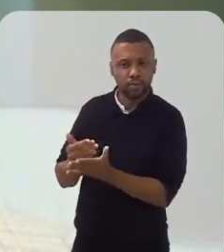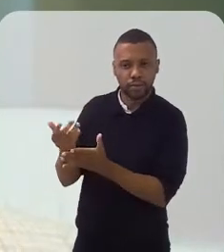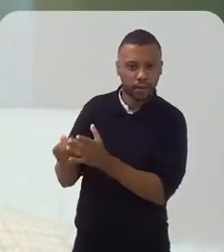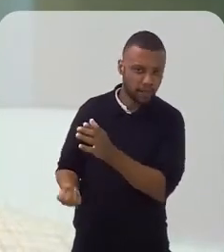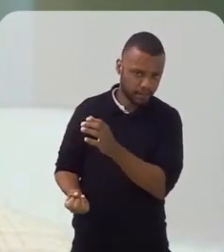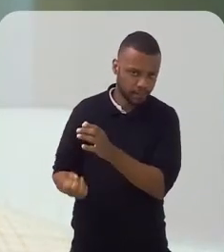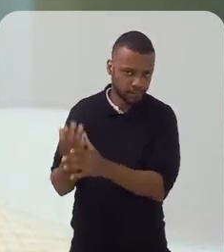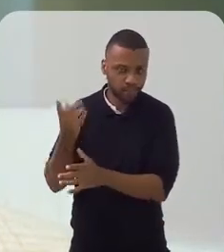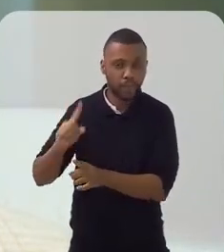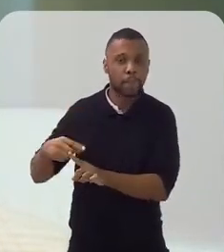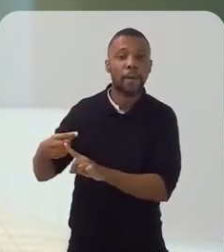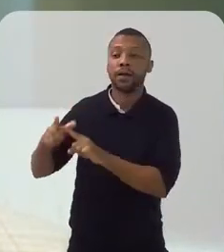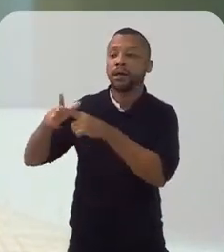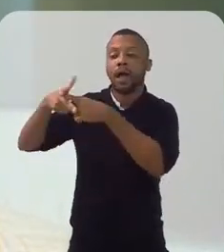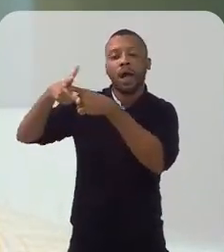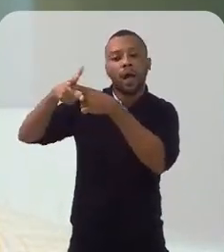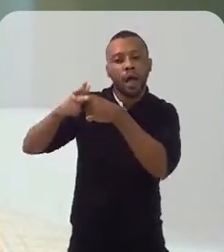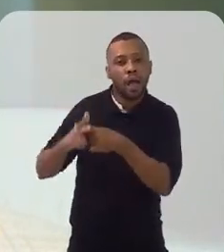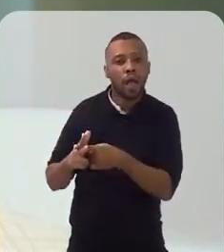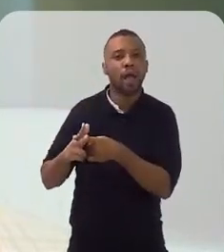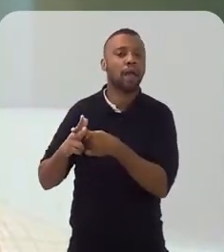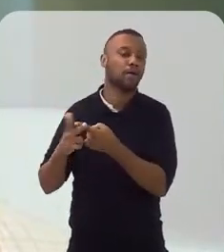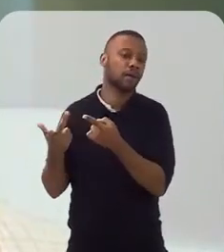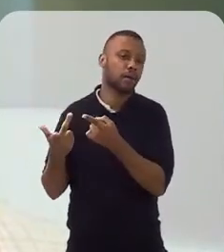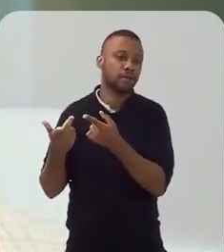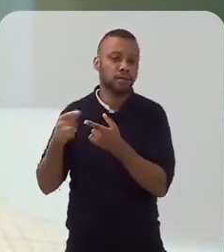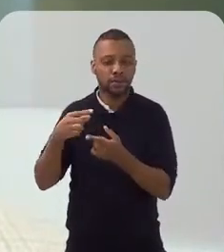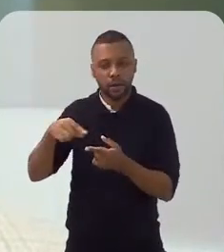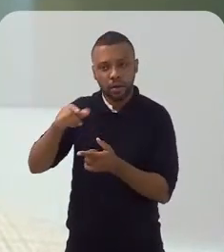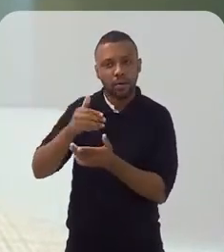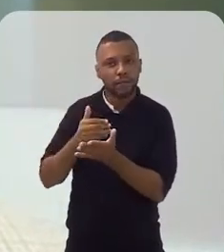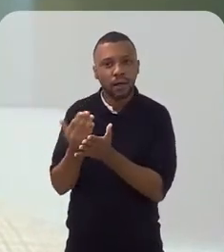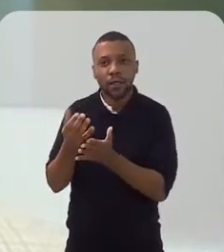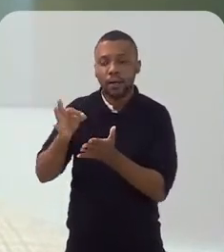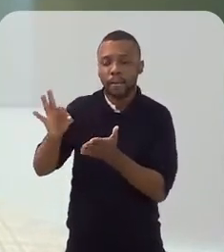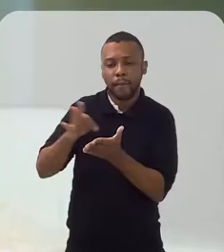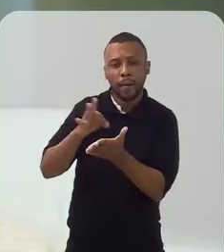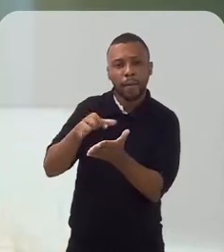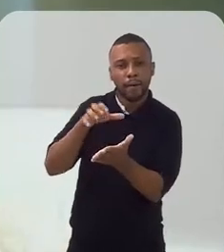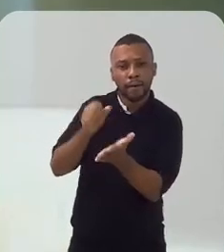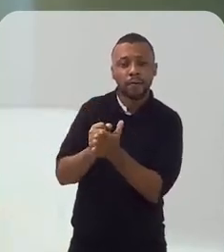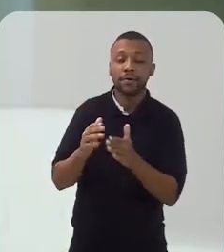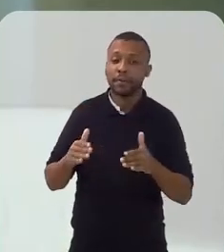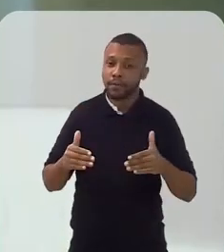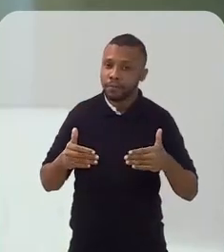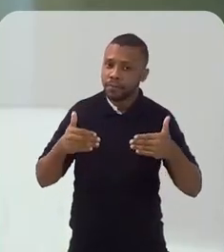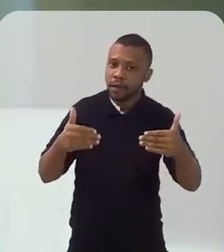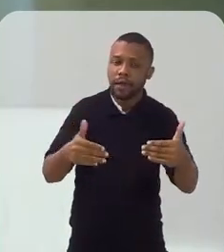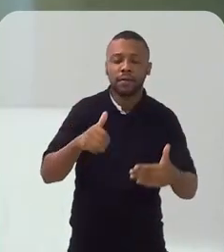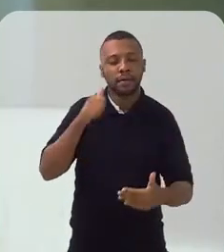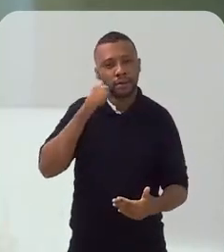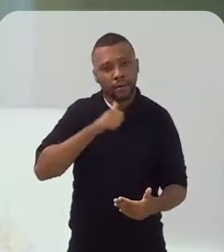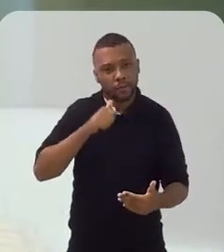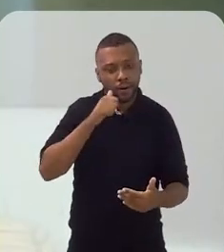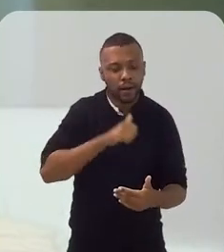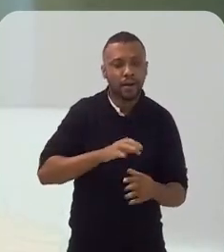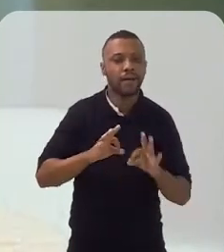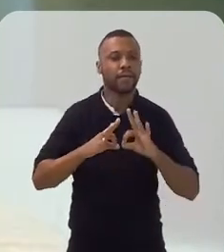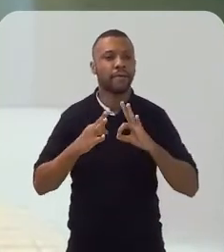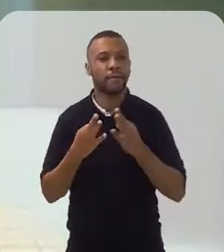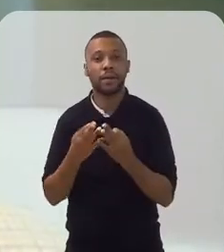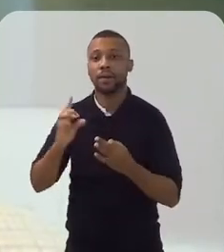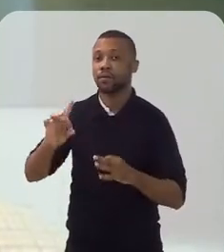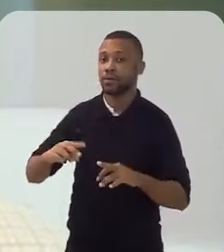instituídos, eles foram regularizados e eles foram se cadastrando no Ministério da Mulher, da Família e dos Direitos Humanos para